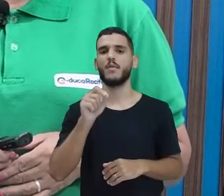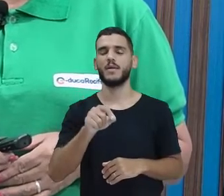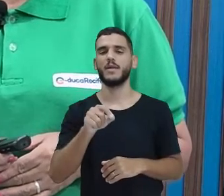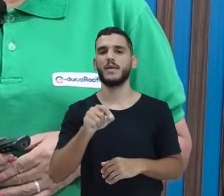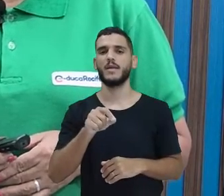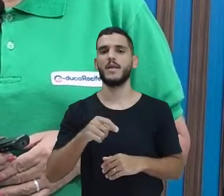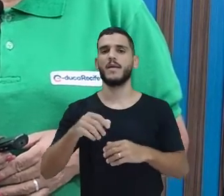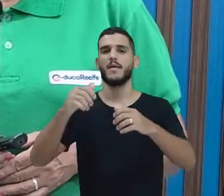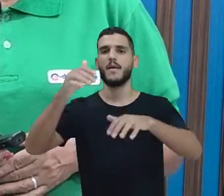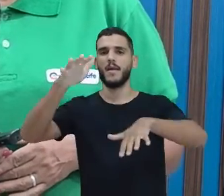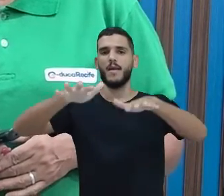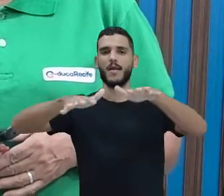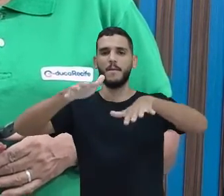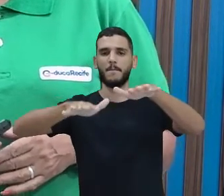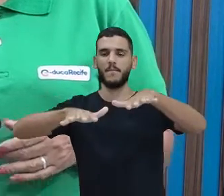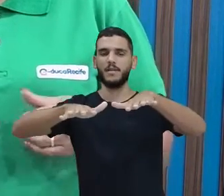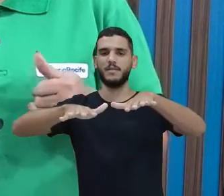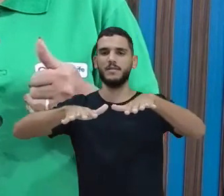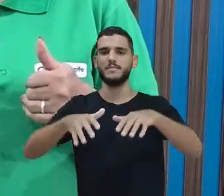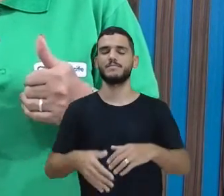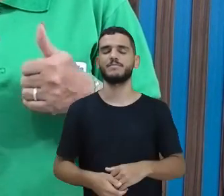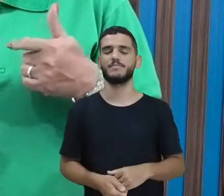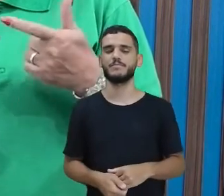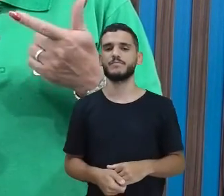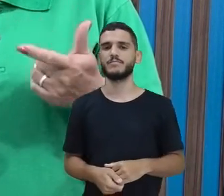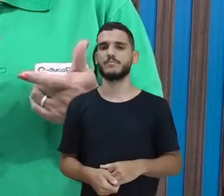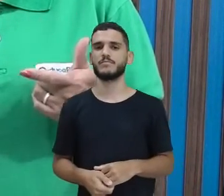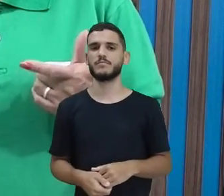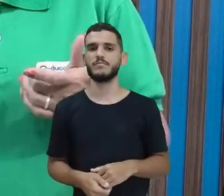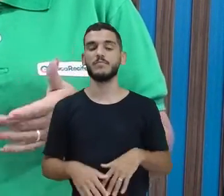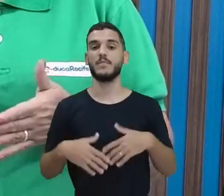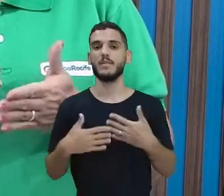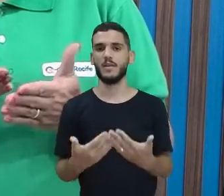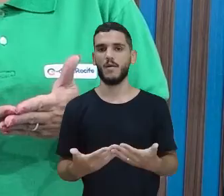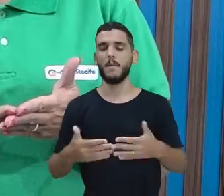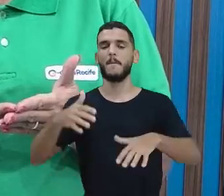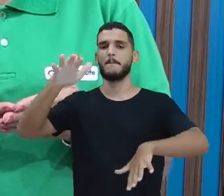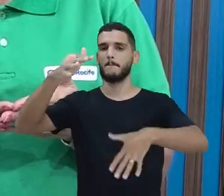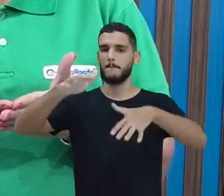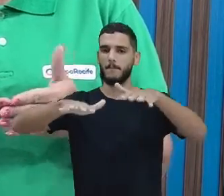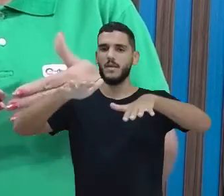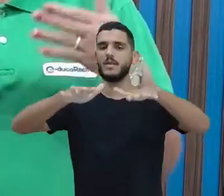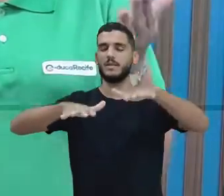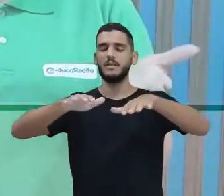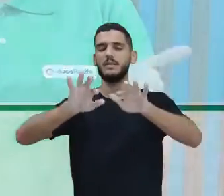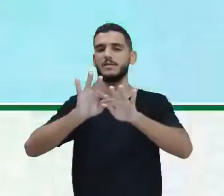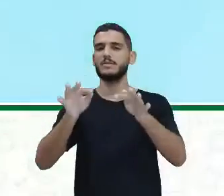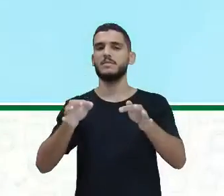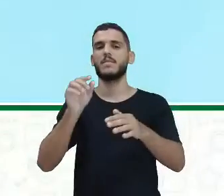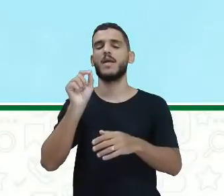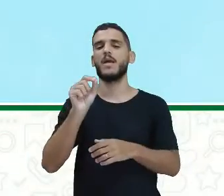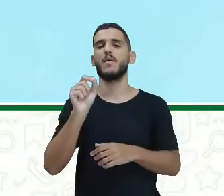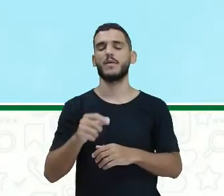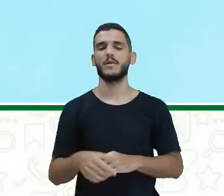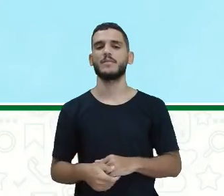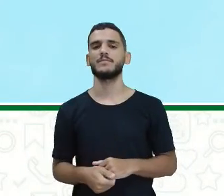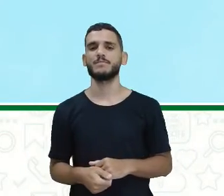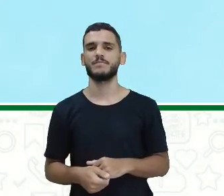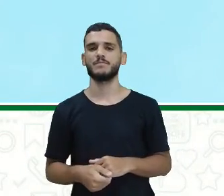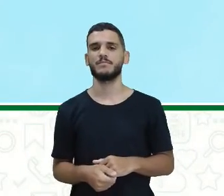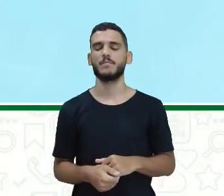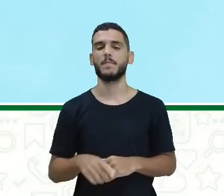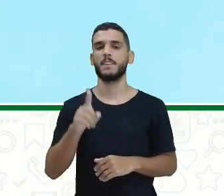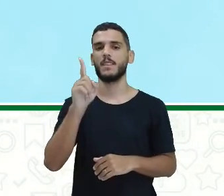certo? Então, vamos lá. Então, média aritmética simples, o que é? Né?